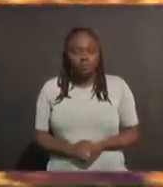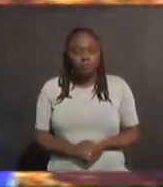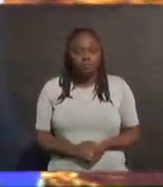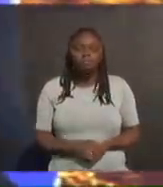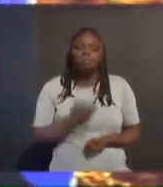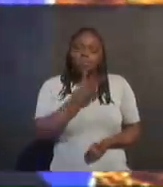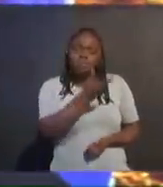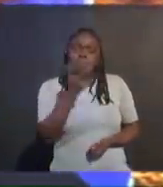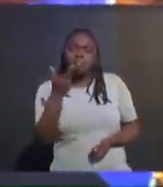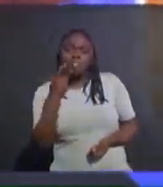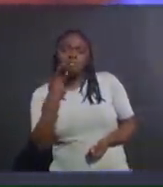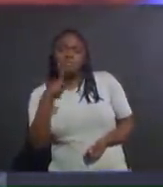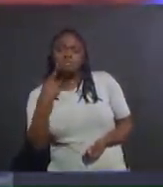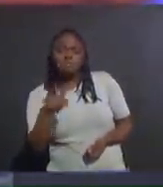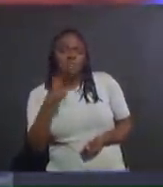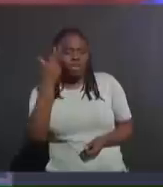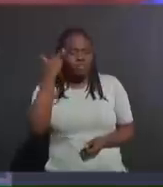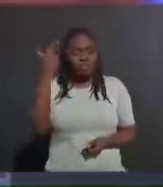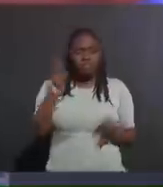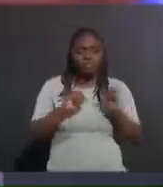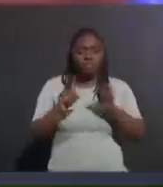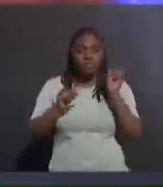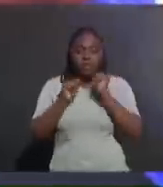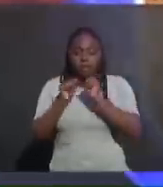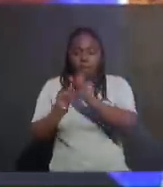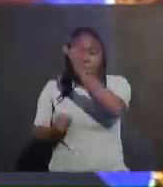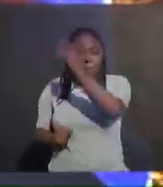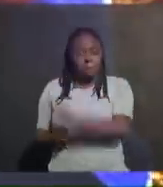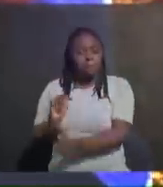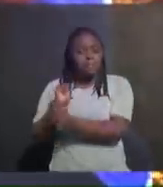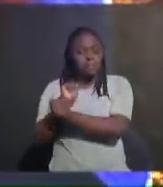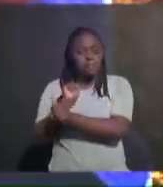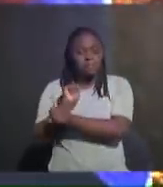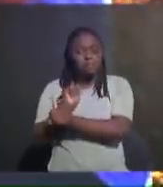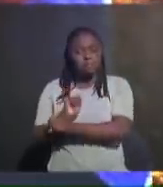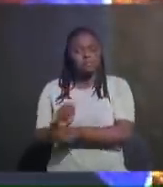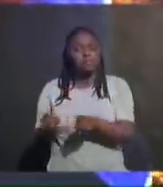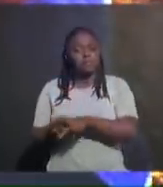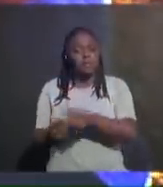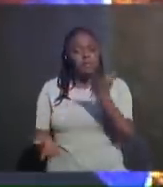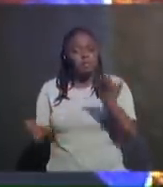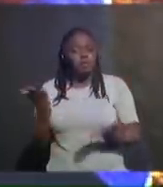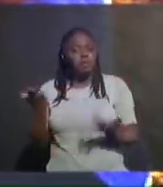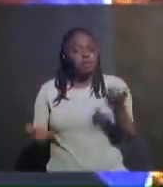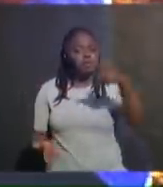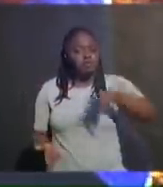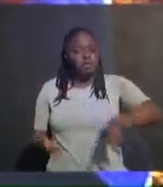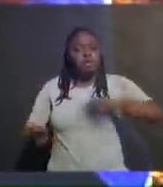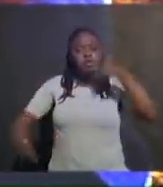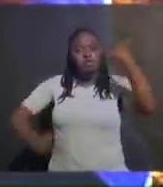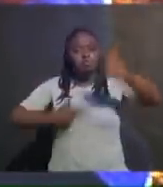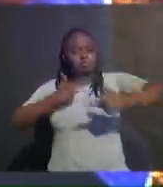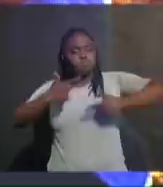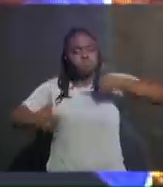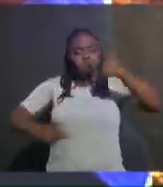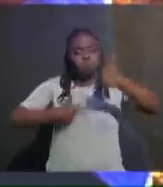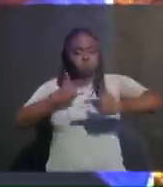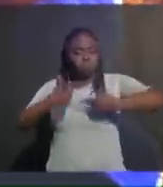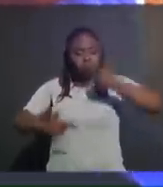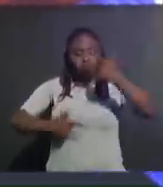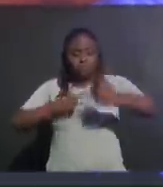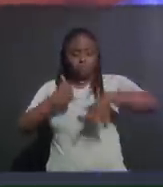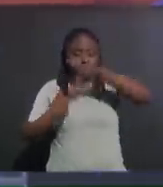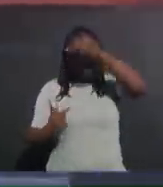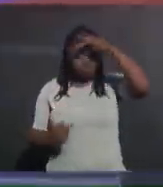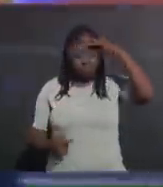baratas, não. Faz as pessoas esperarem por elas. Outro desequilíbrio, trabalhar. Trabalha demais. E aí o